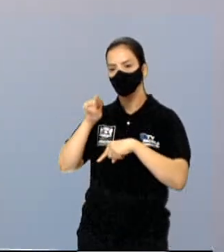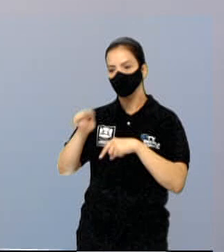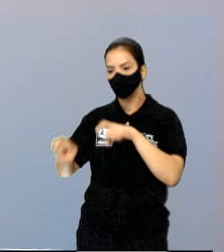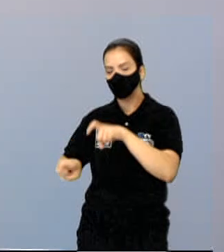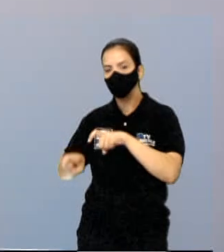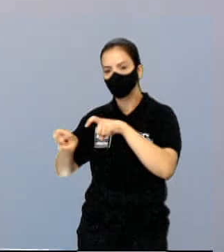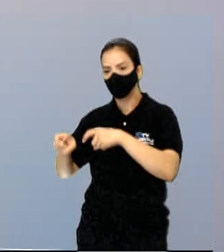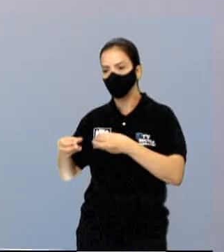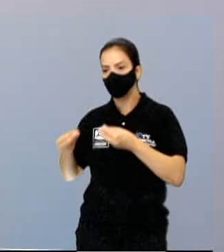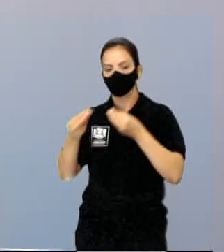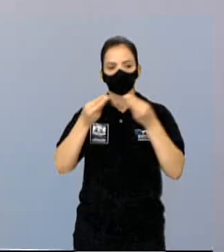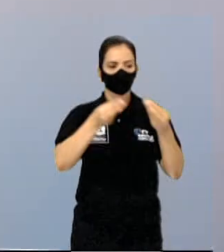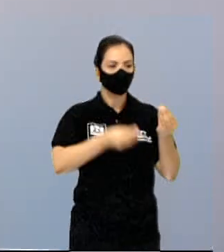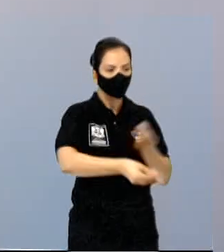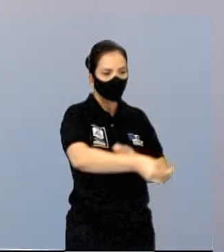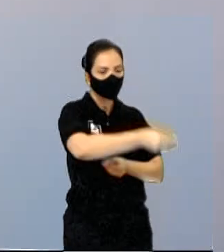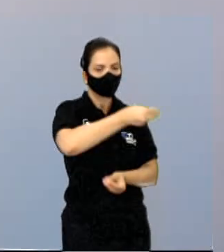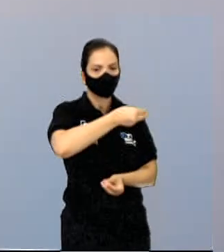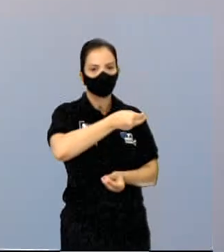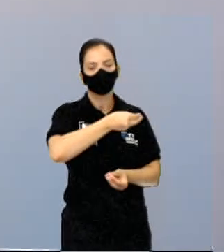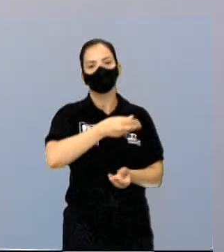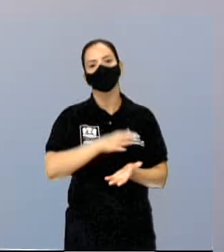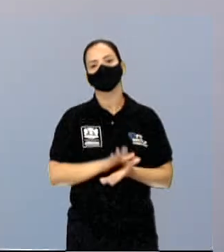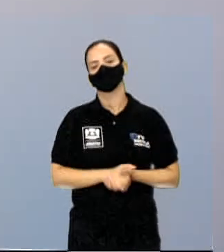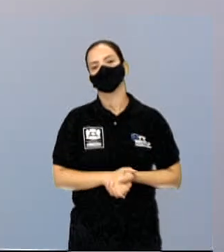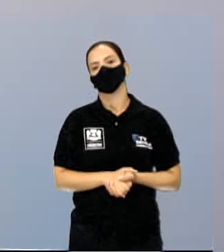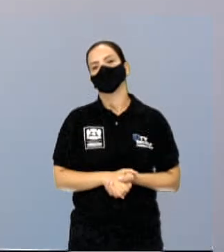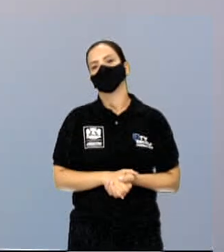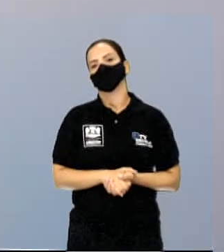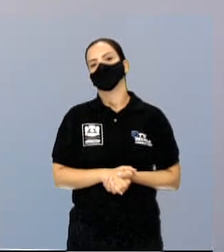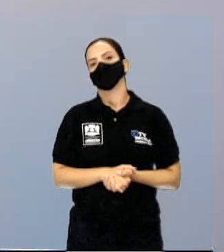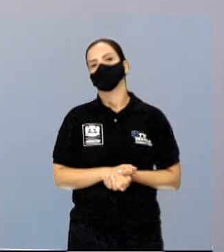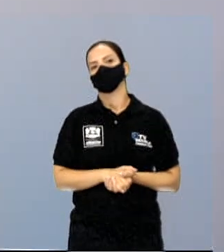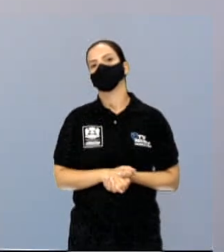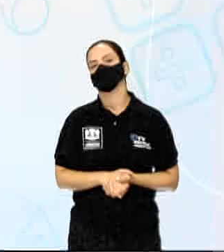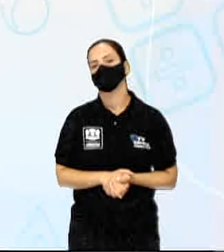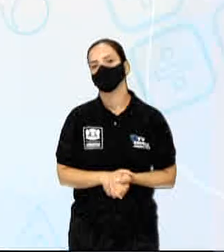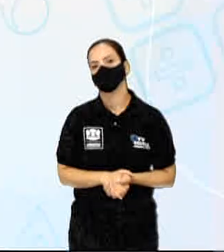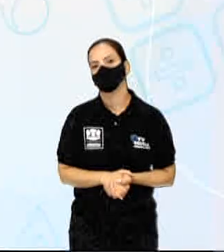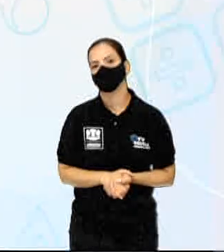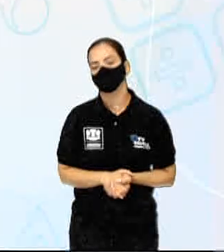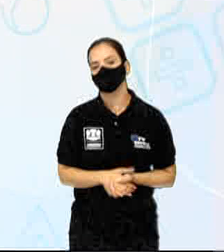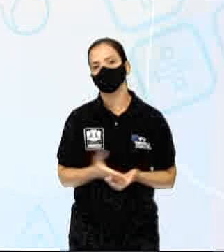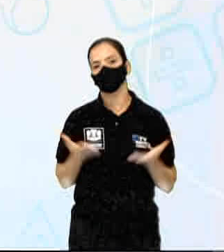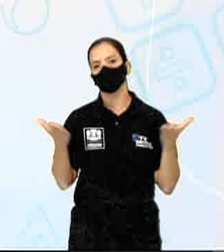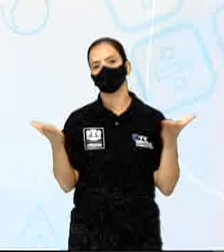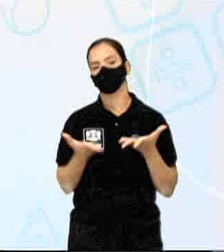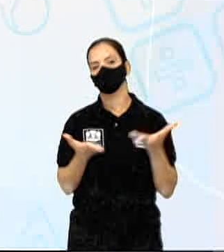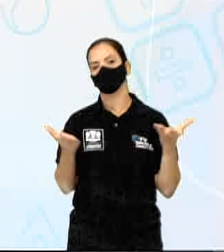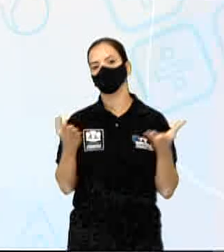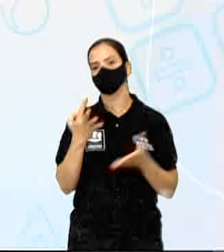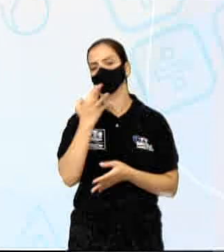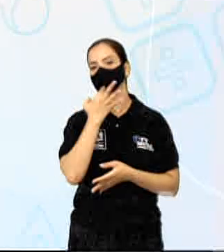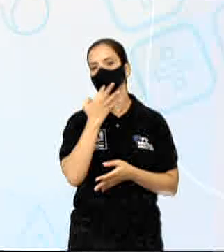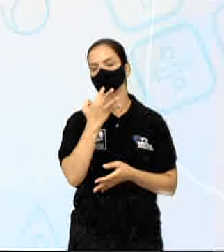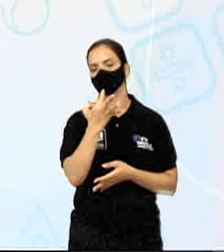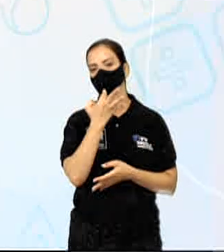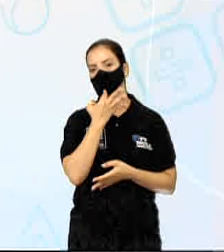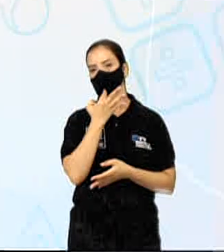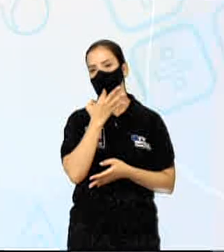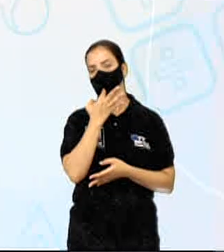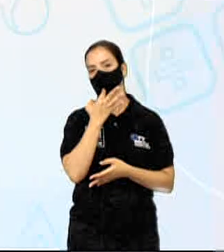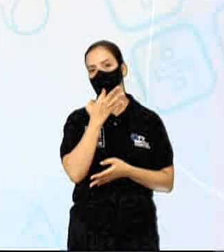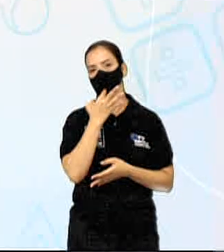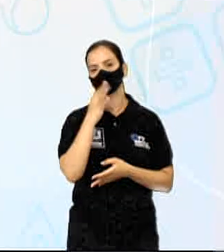assim funcionava aí essa relação comercial, tá? E agora a gente vai conhecer um pouco